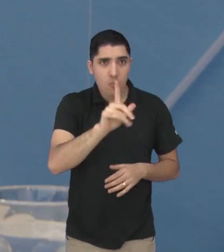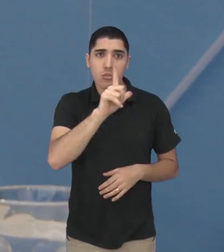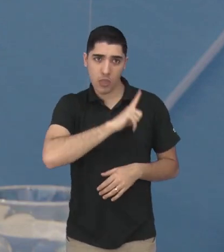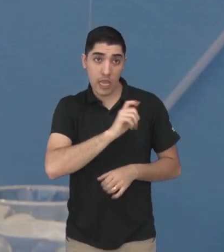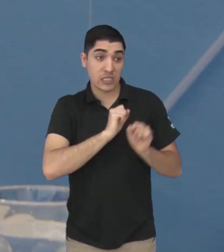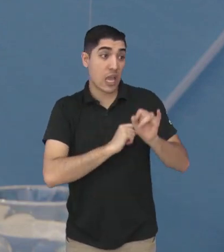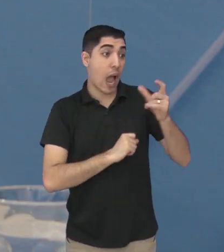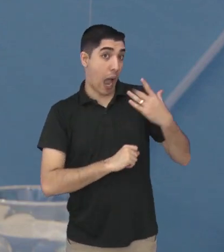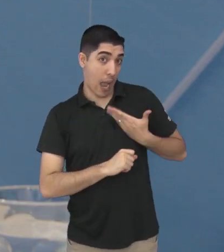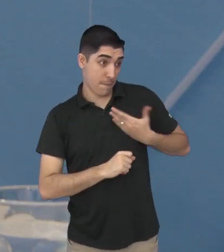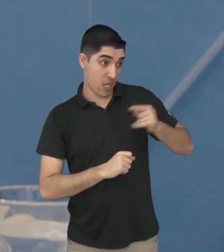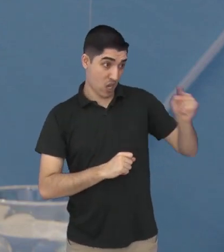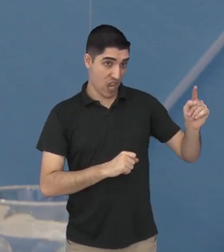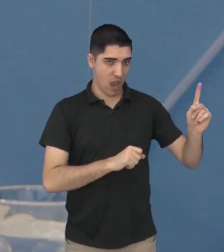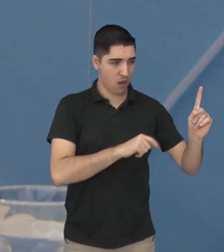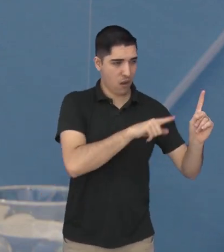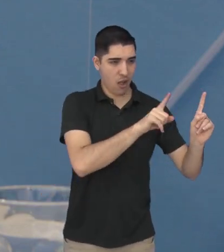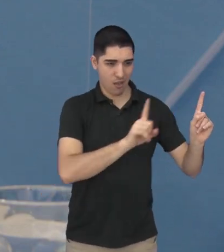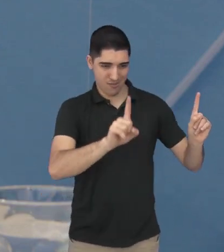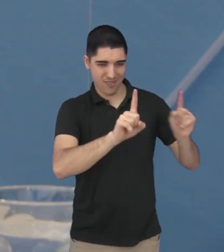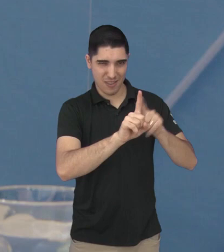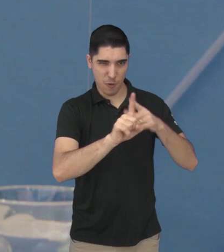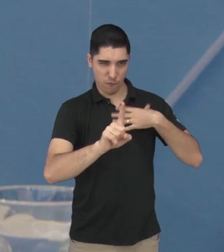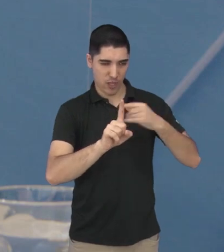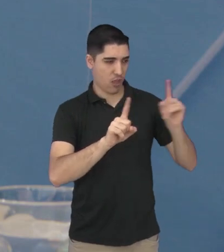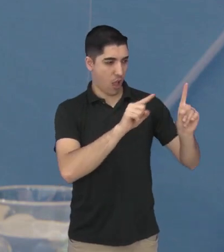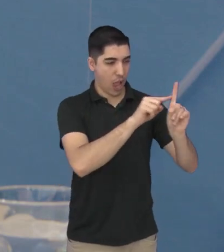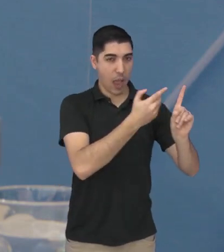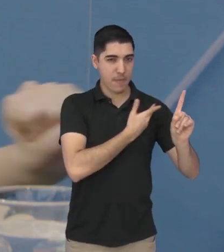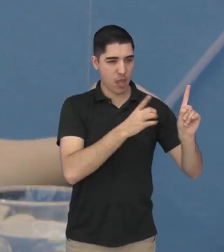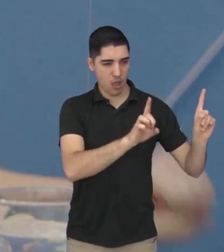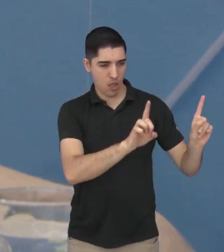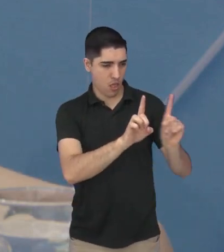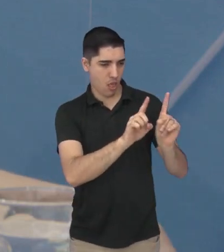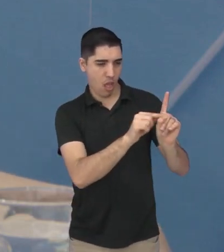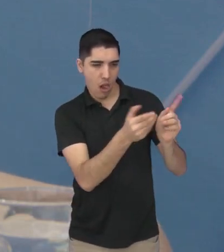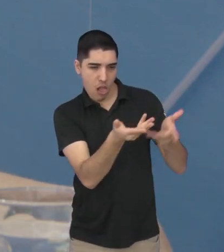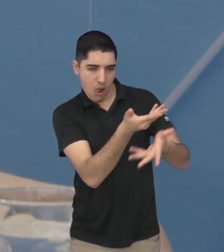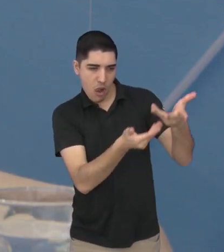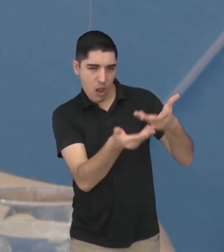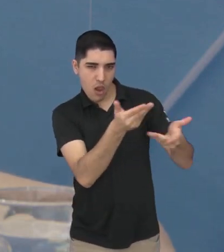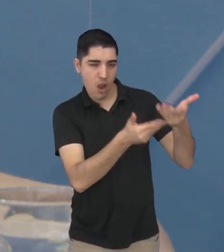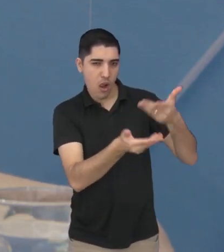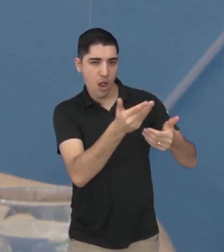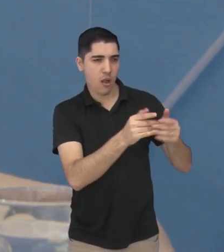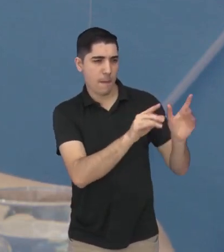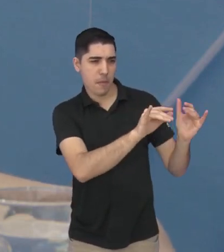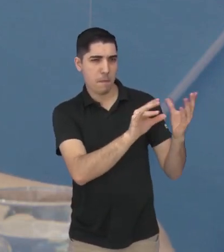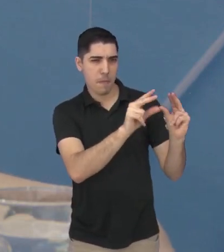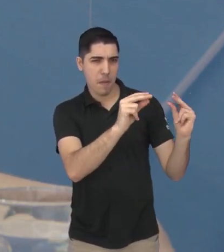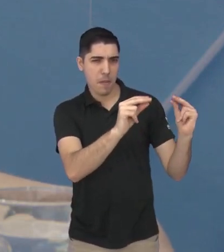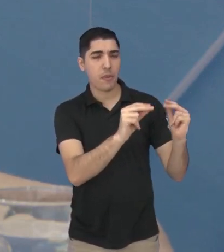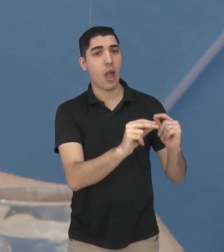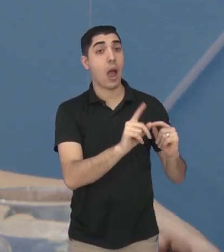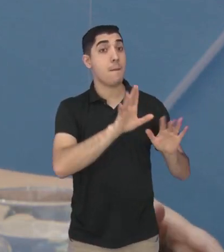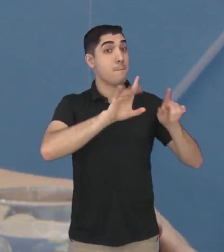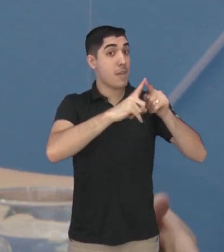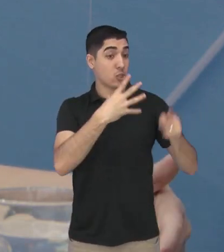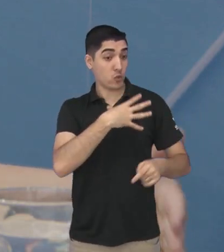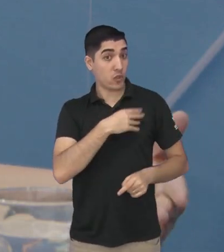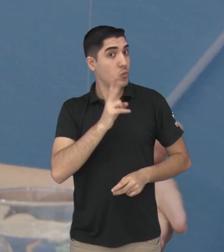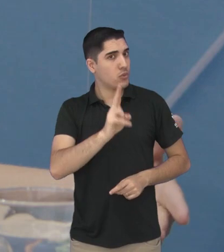amigo fala, mas ele vem dar uma checadinha em casa para ele entender o que a gente pensa do assunto. Então,